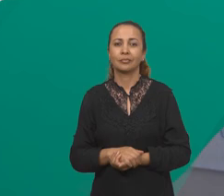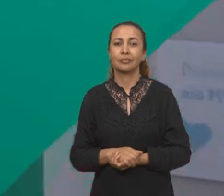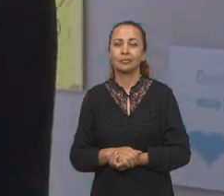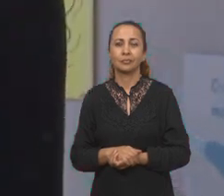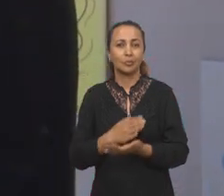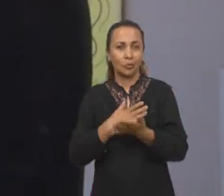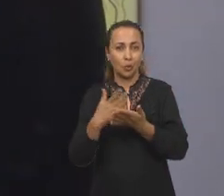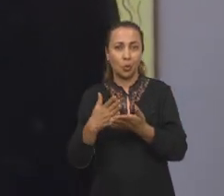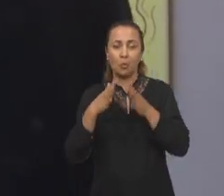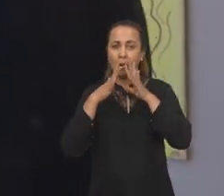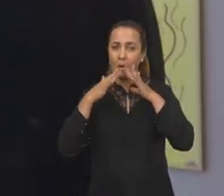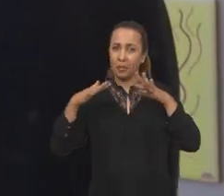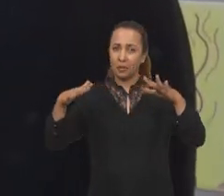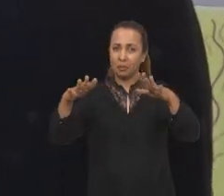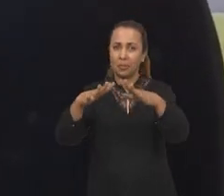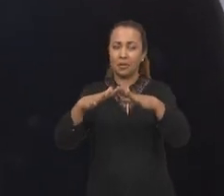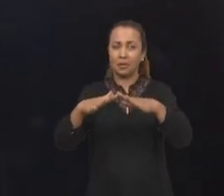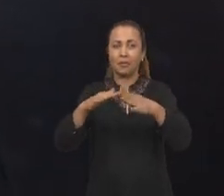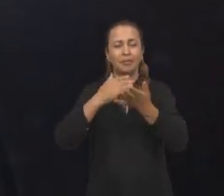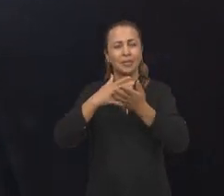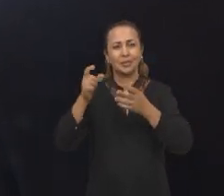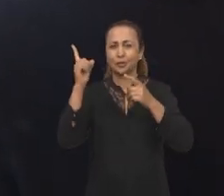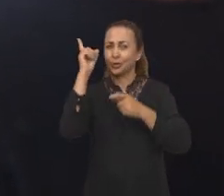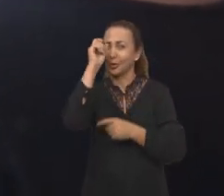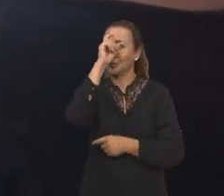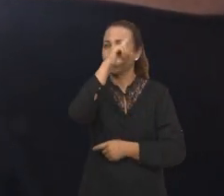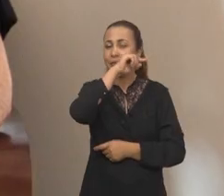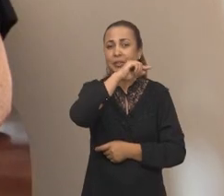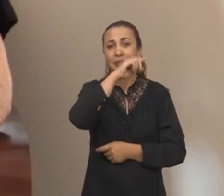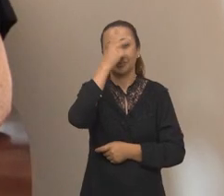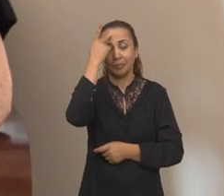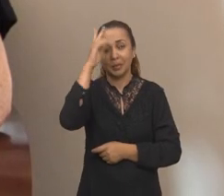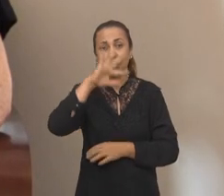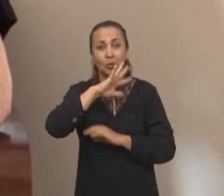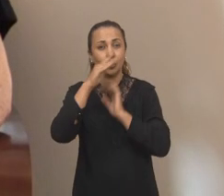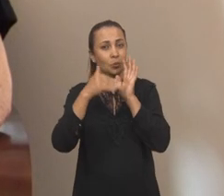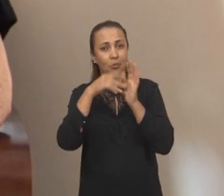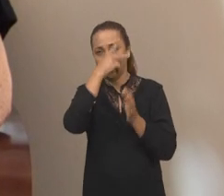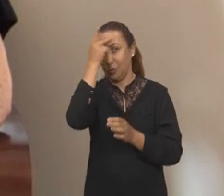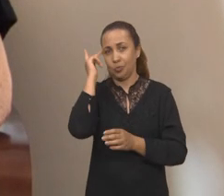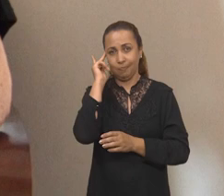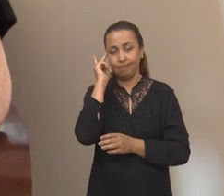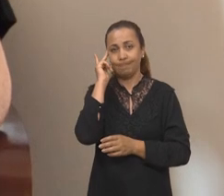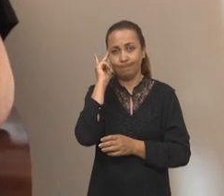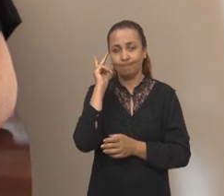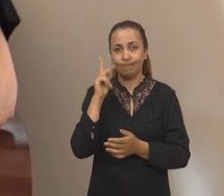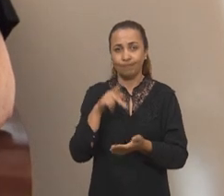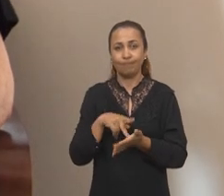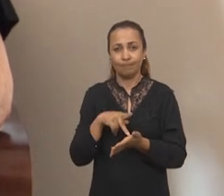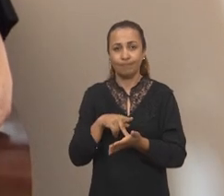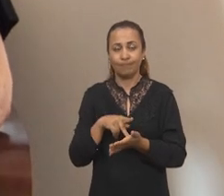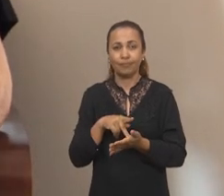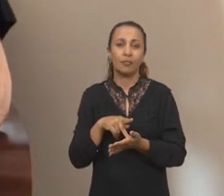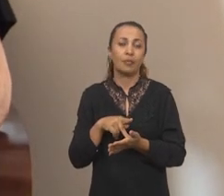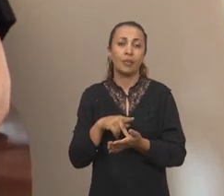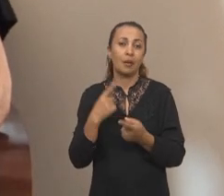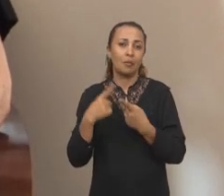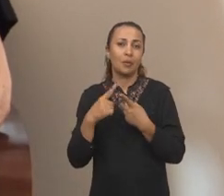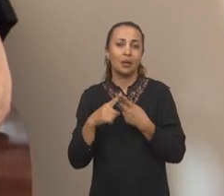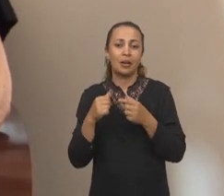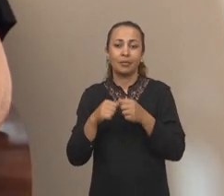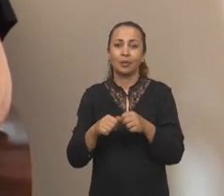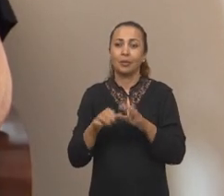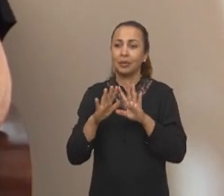o início da pandemia foi muito difícil né porque veja bem É o negócio ficou